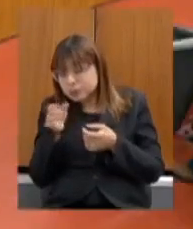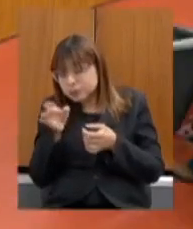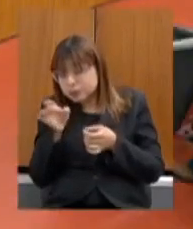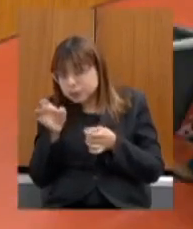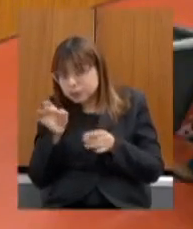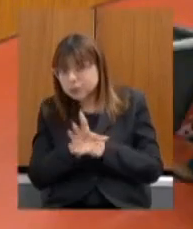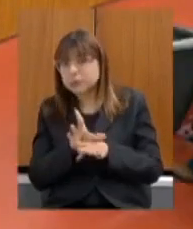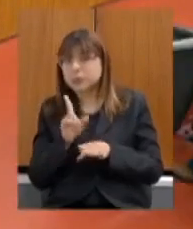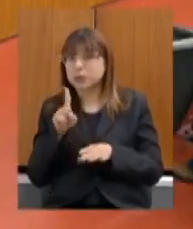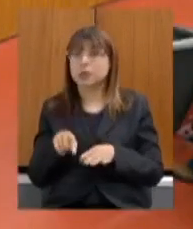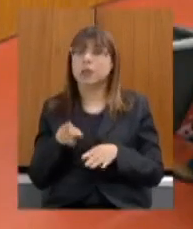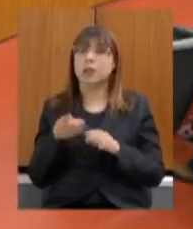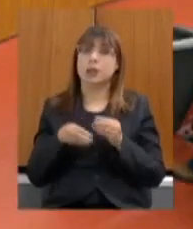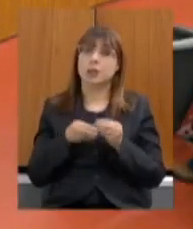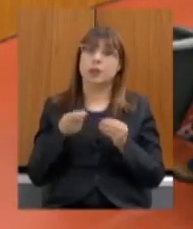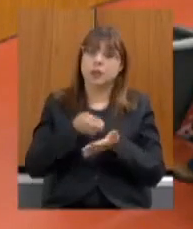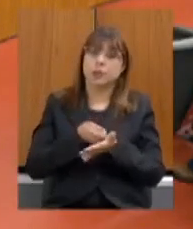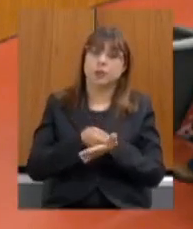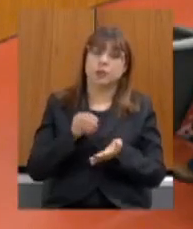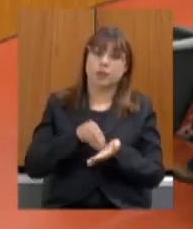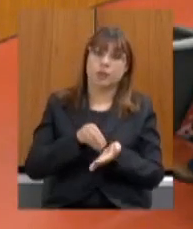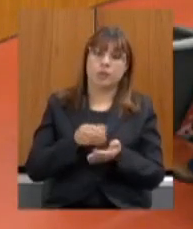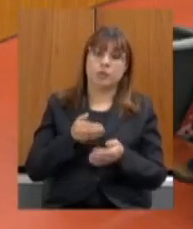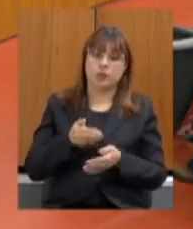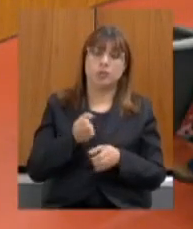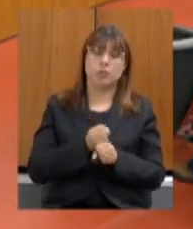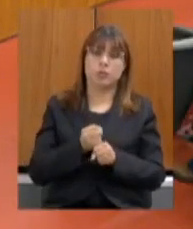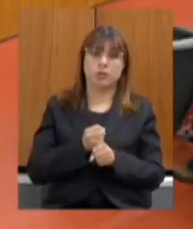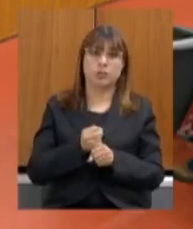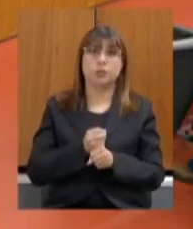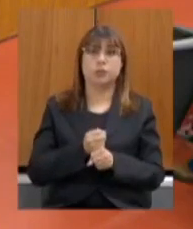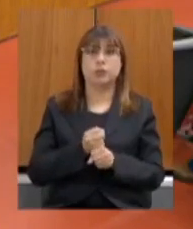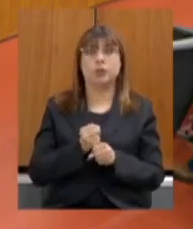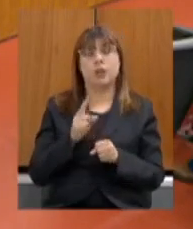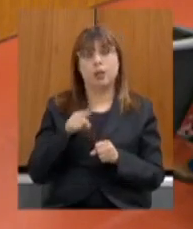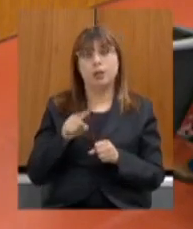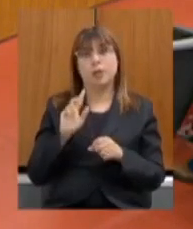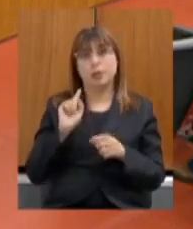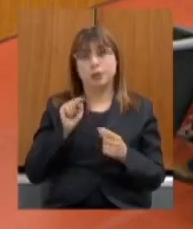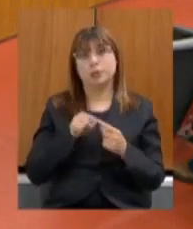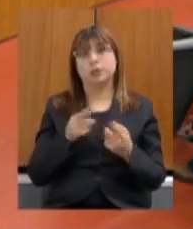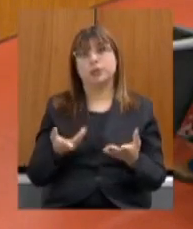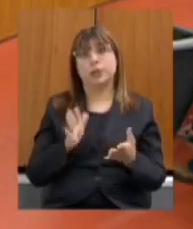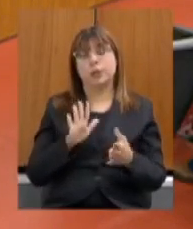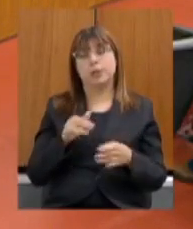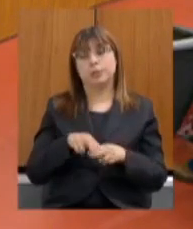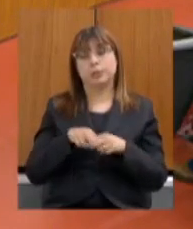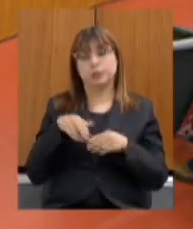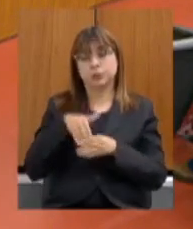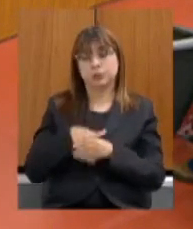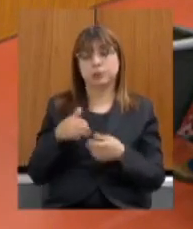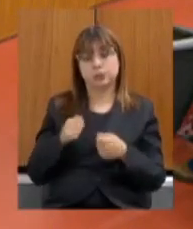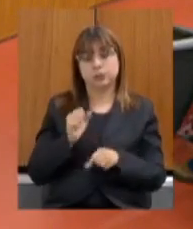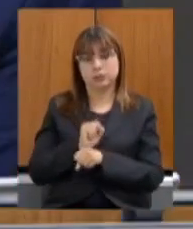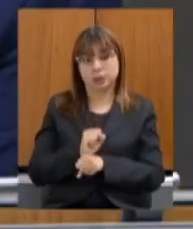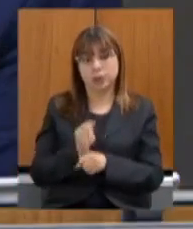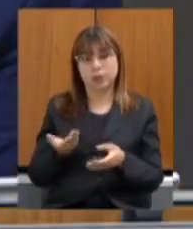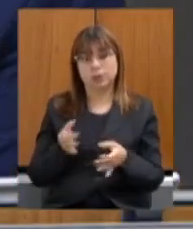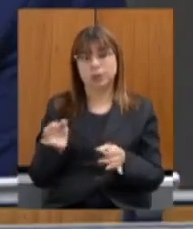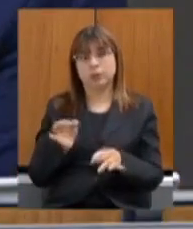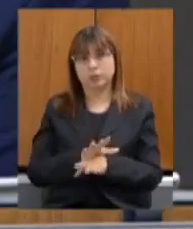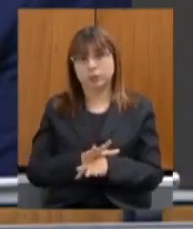emendas impositivas que estão faltando para esse ano. Estávamos no nosso planejamento executar essas emendas, por causa das eleições que tivemos que segurar, agora que terminou